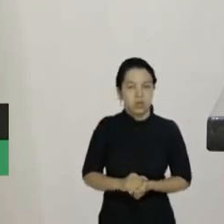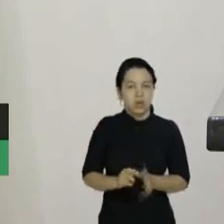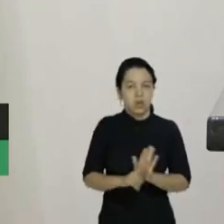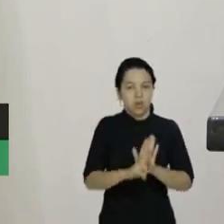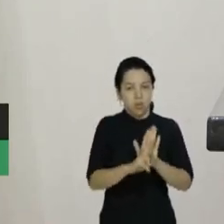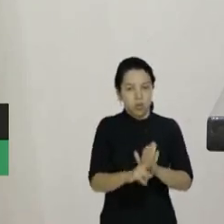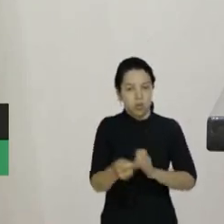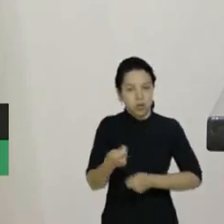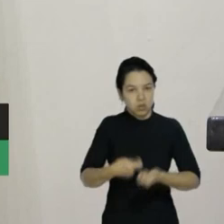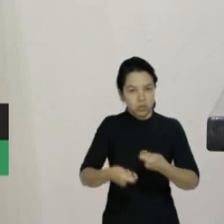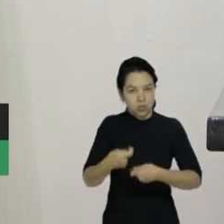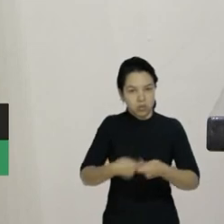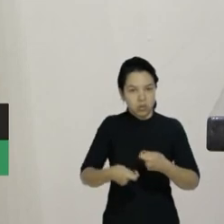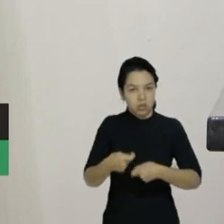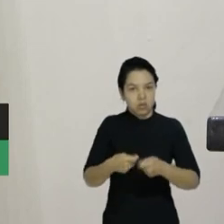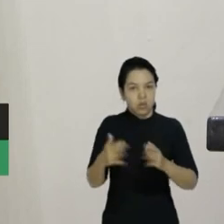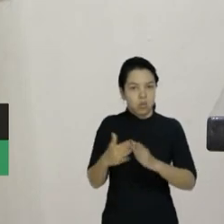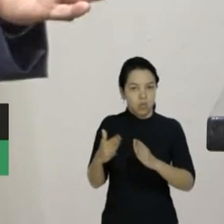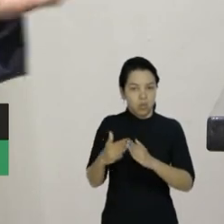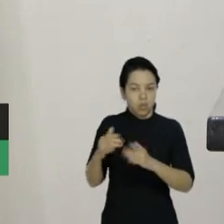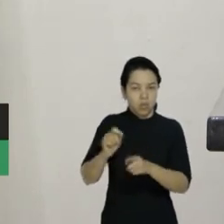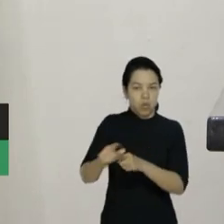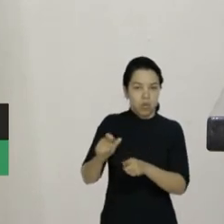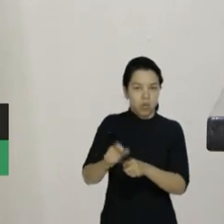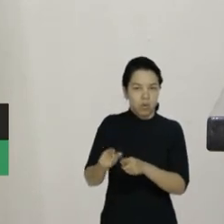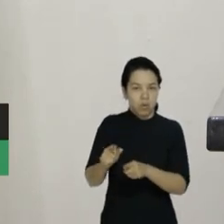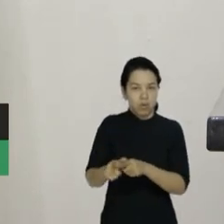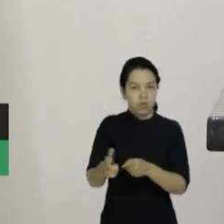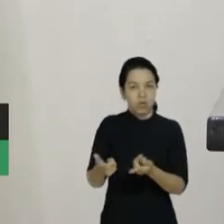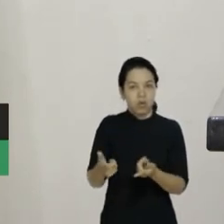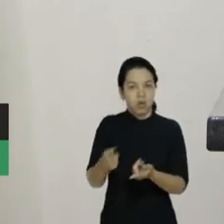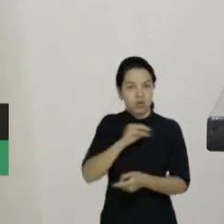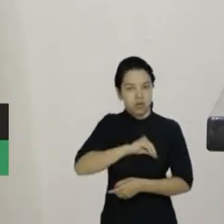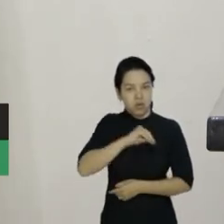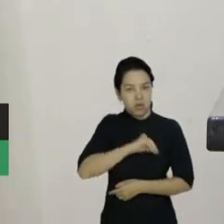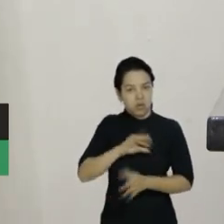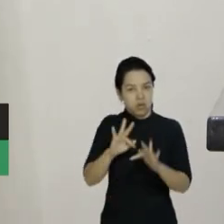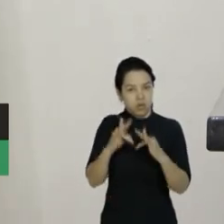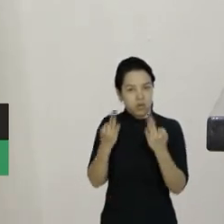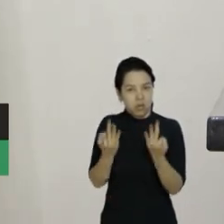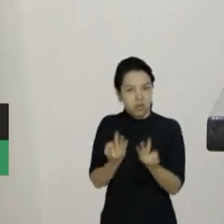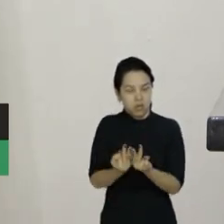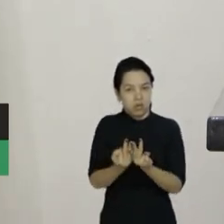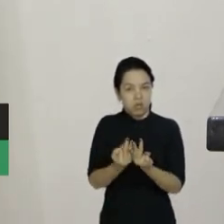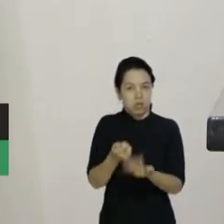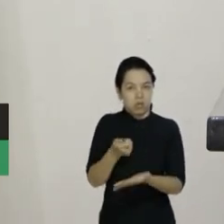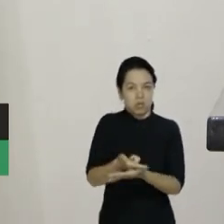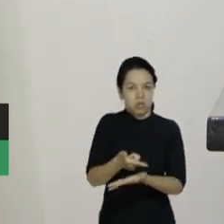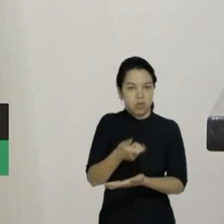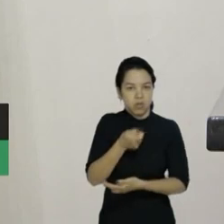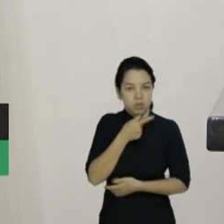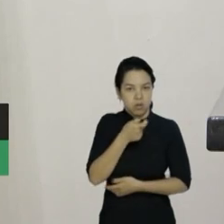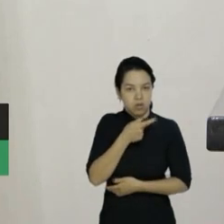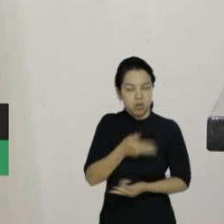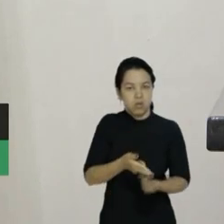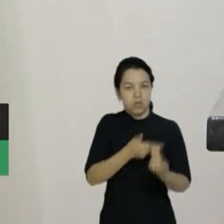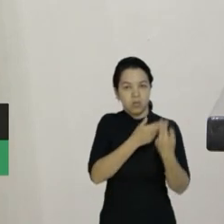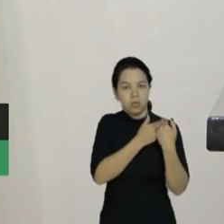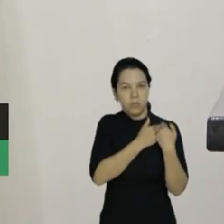administrar um bem no futuro de locação, que é a renda da família para a velhice, para pagar um remédio, é muita responsabilidade.